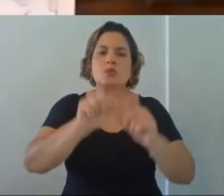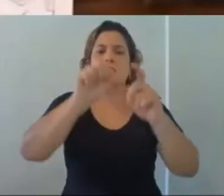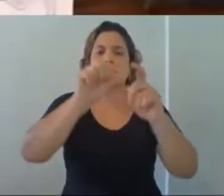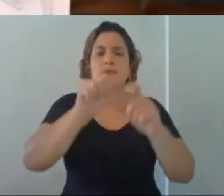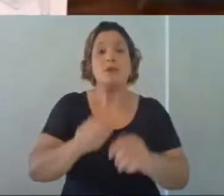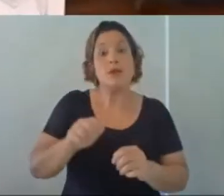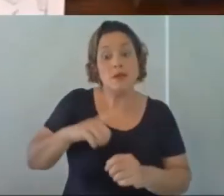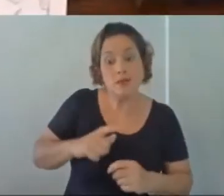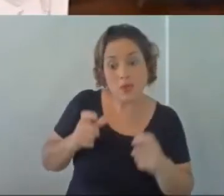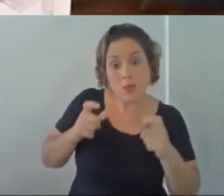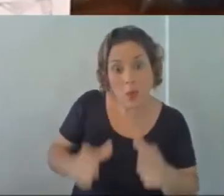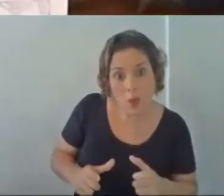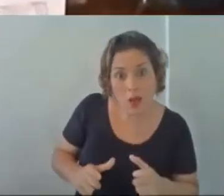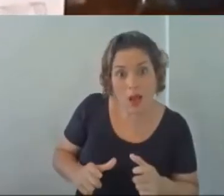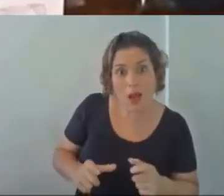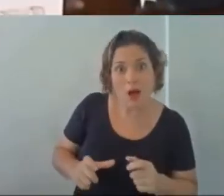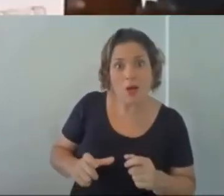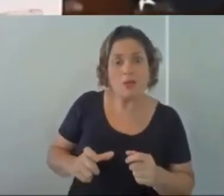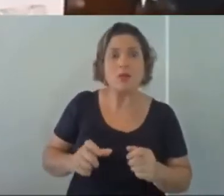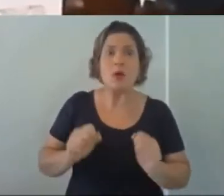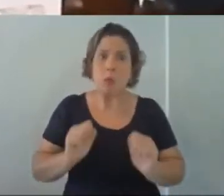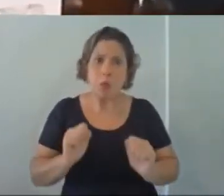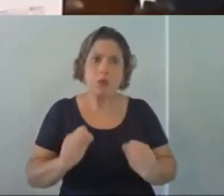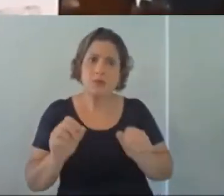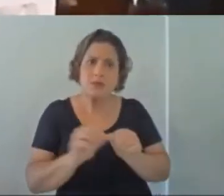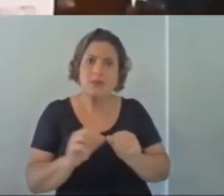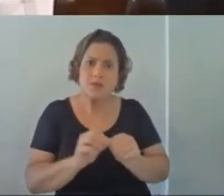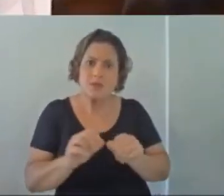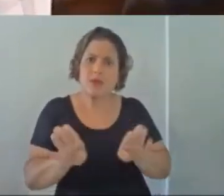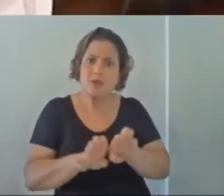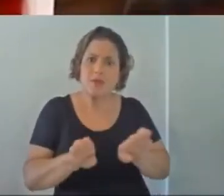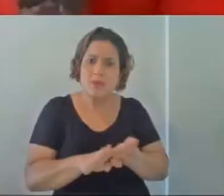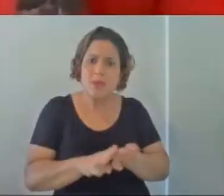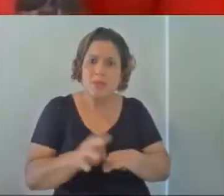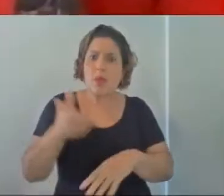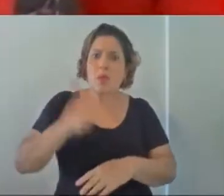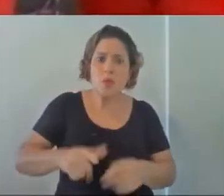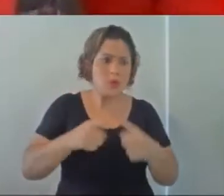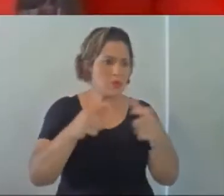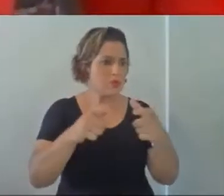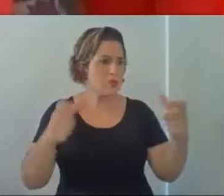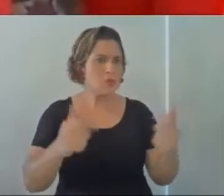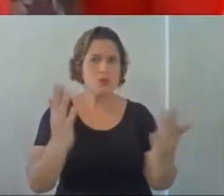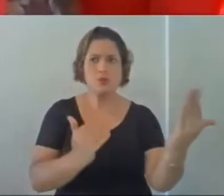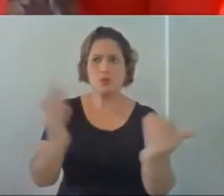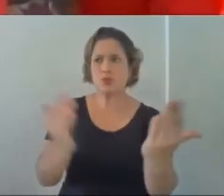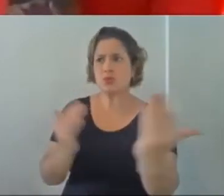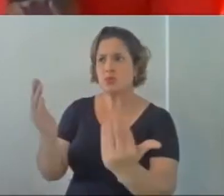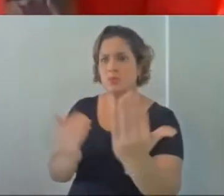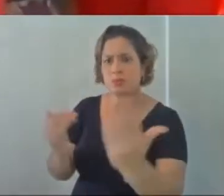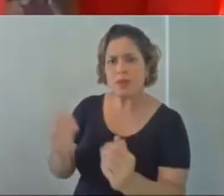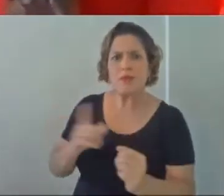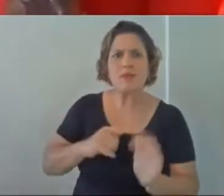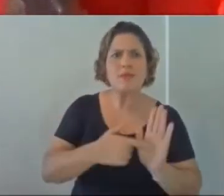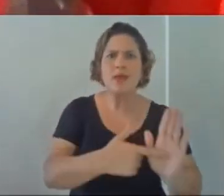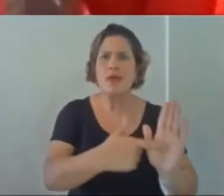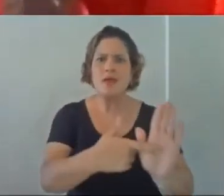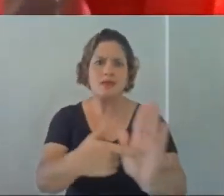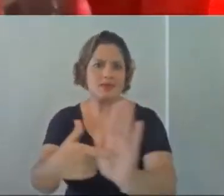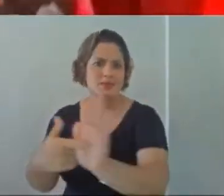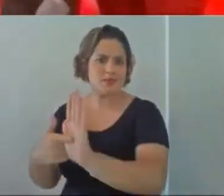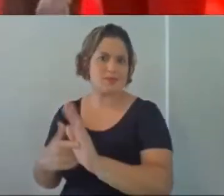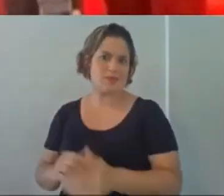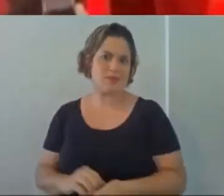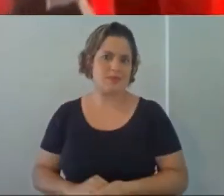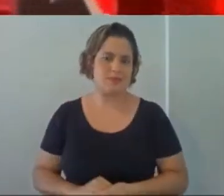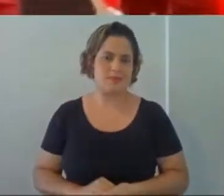desse espaço, né, também poderia se dilatar, se expandir na perspectiva de recepcionar uma exposição